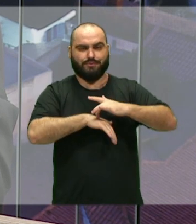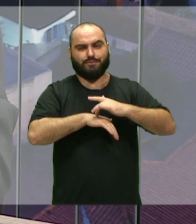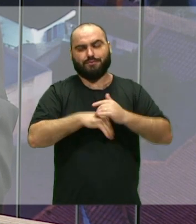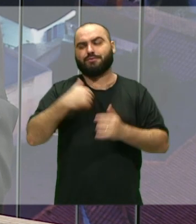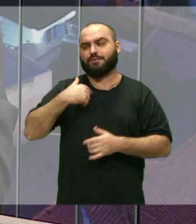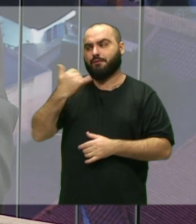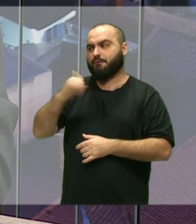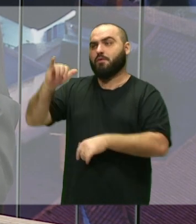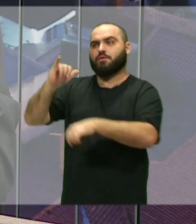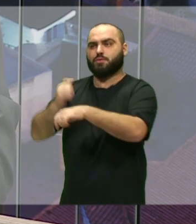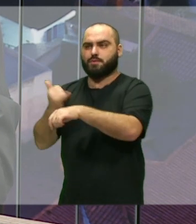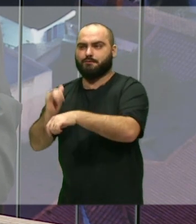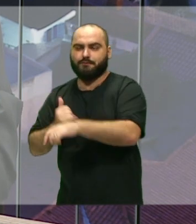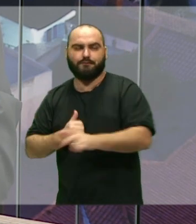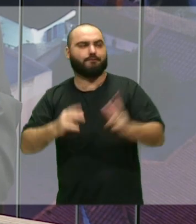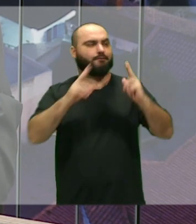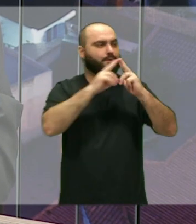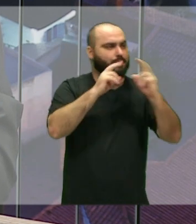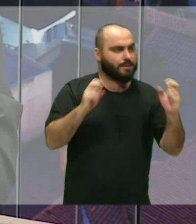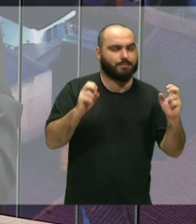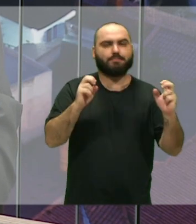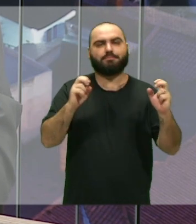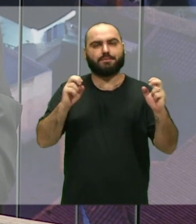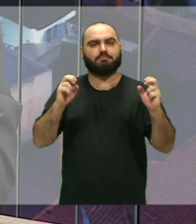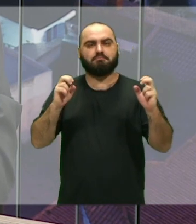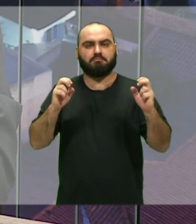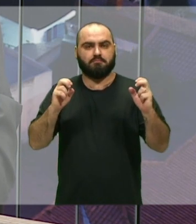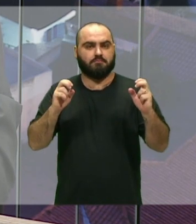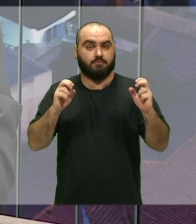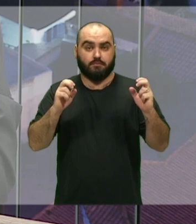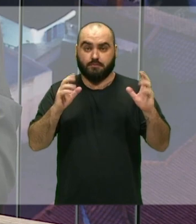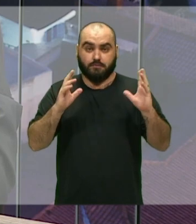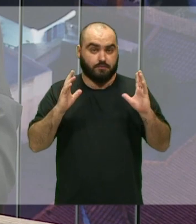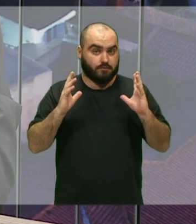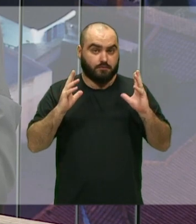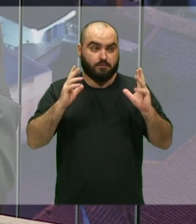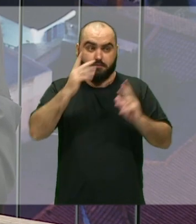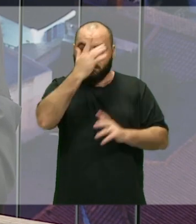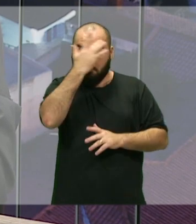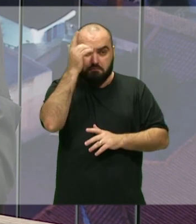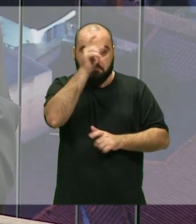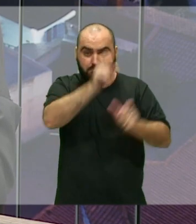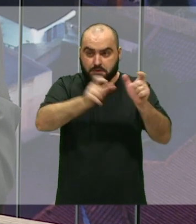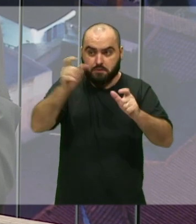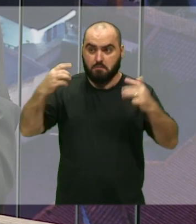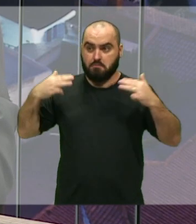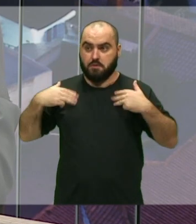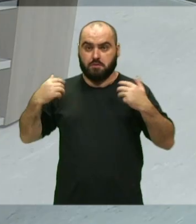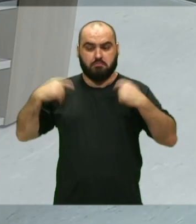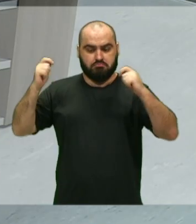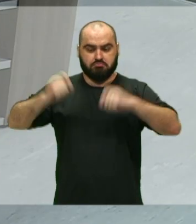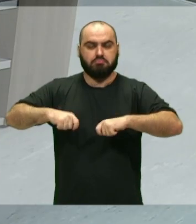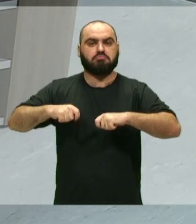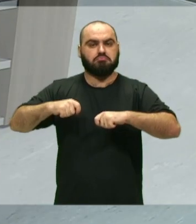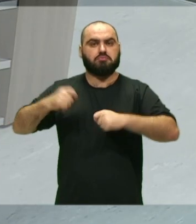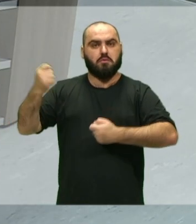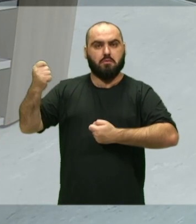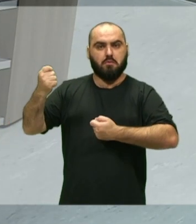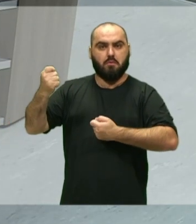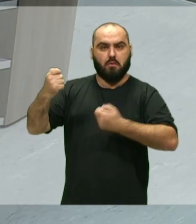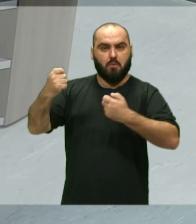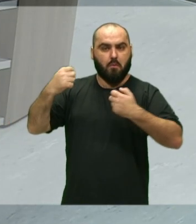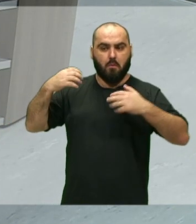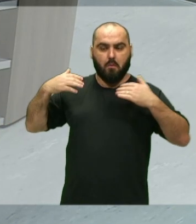eu ando em Florianópolis, né? E não tem... Lá o pessoal é bem capacitado, eles encostam o ônibus certinho. Se for preciso